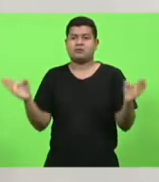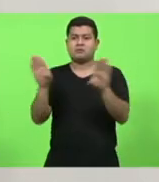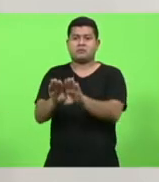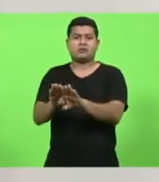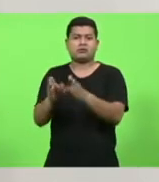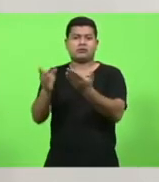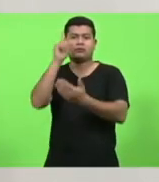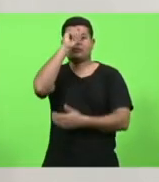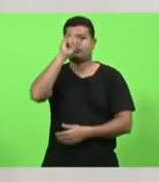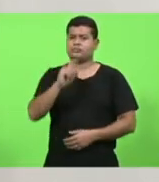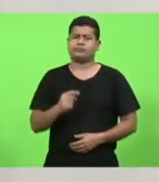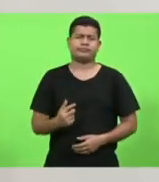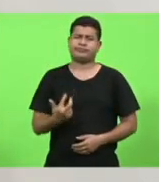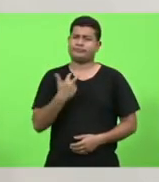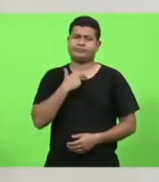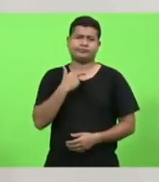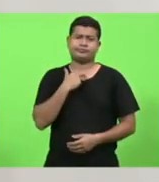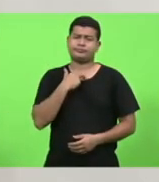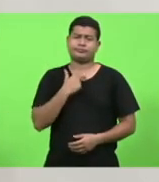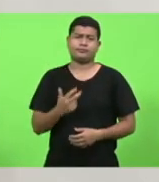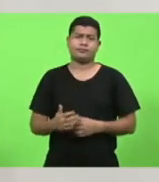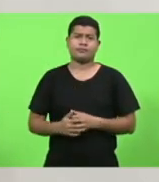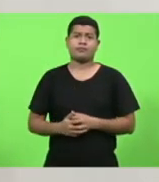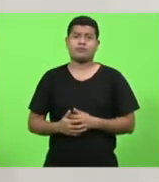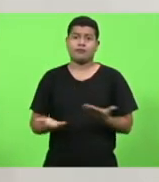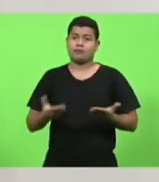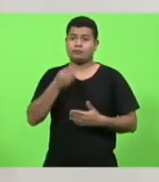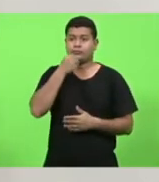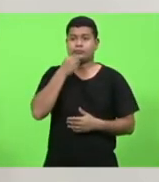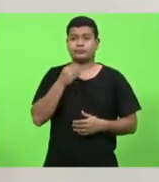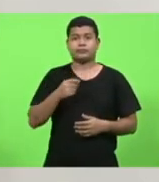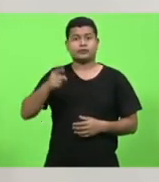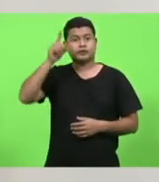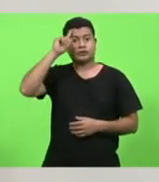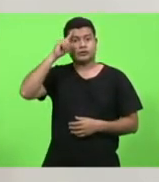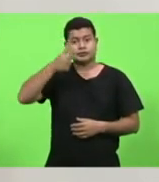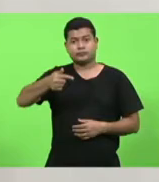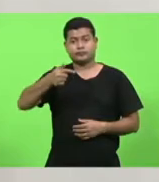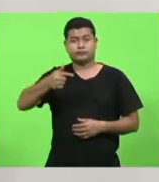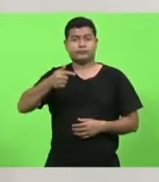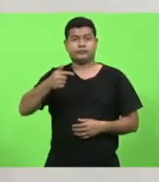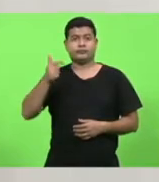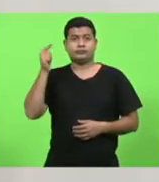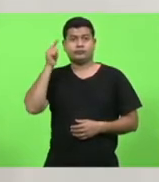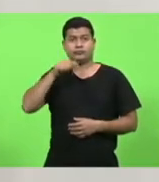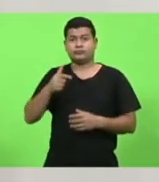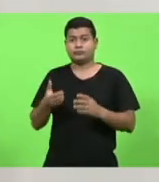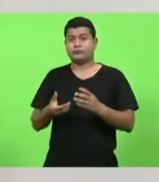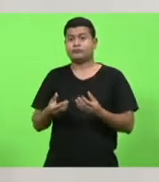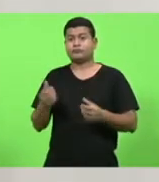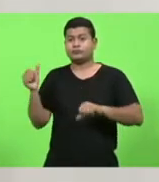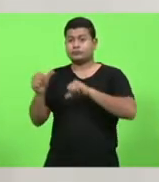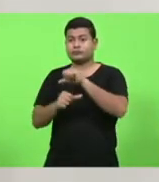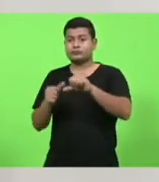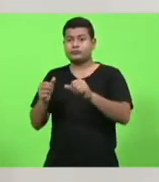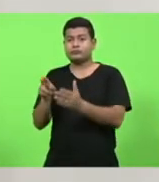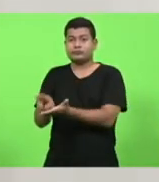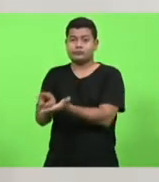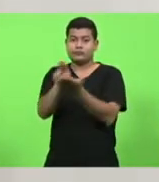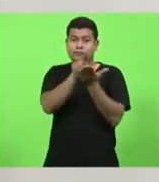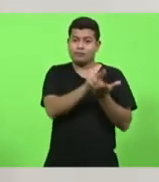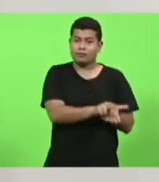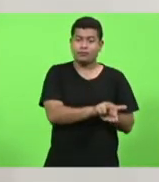ter feito essa interdição, claro que permitiu 7 dias para retirar o pessoal que está internado, o pessoal que